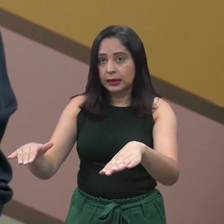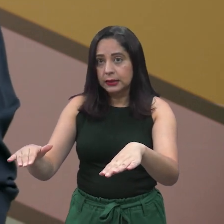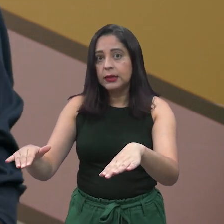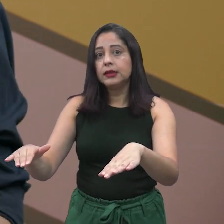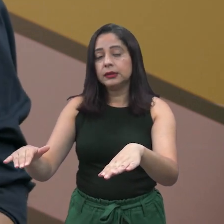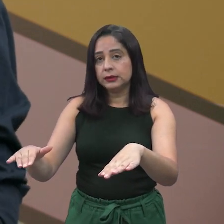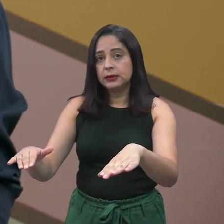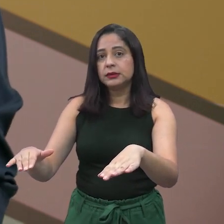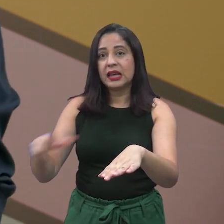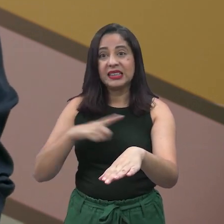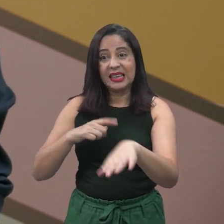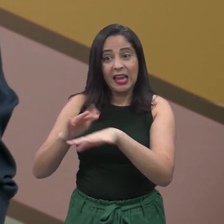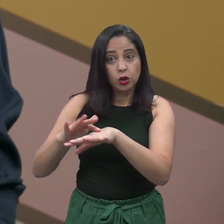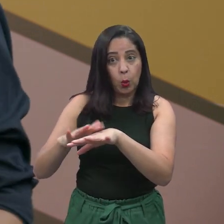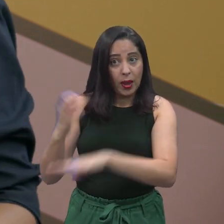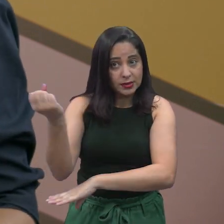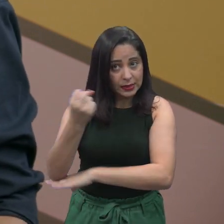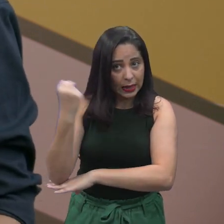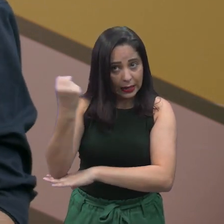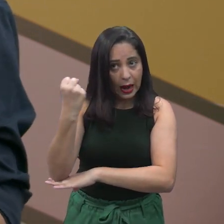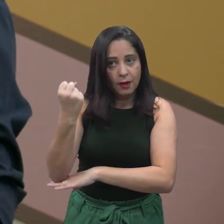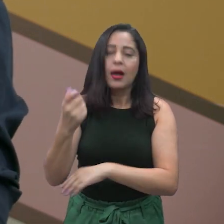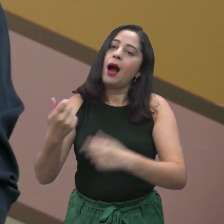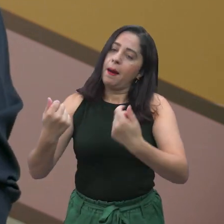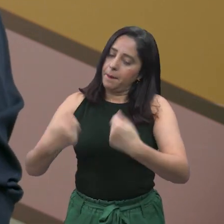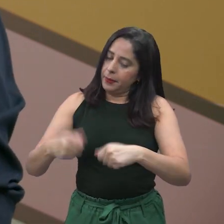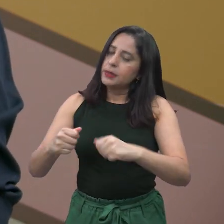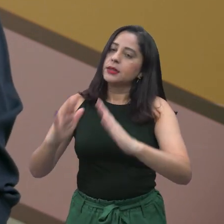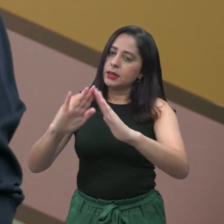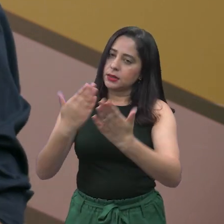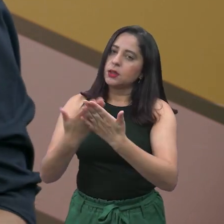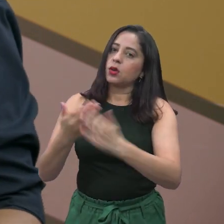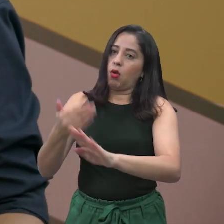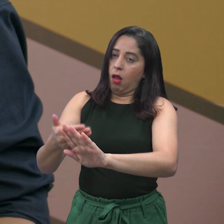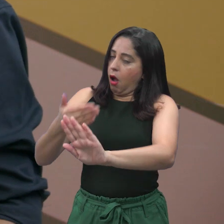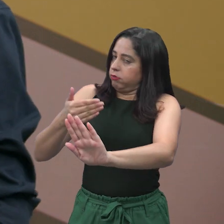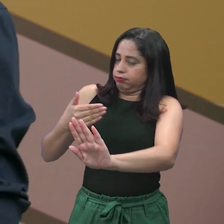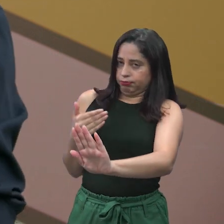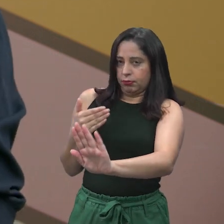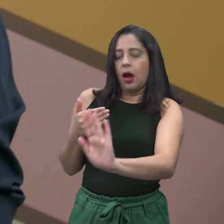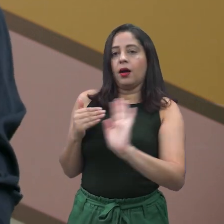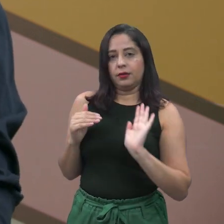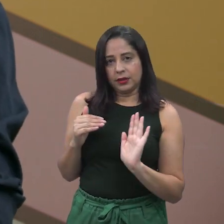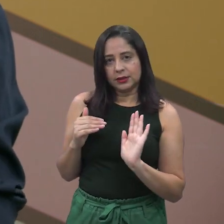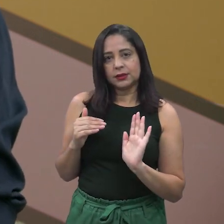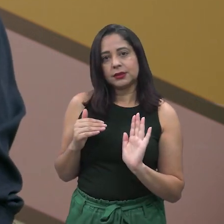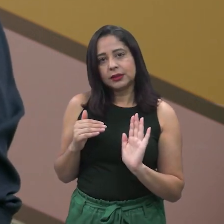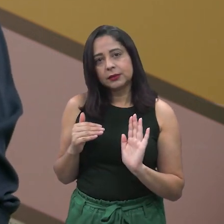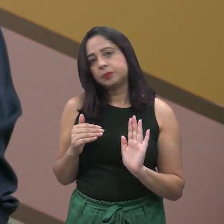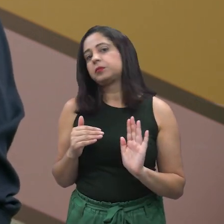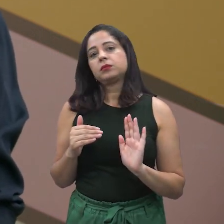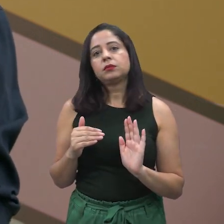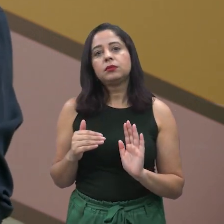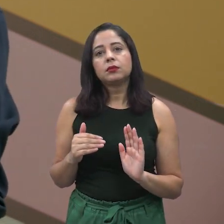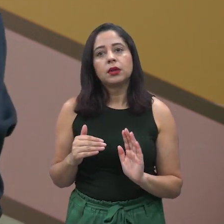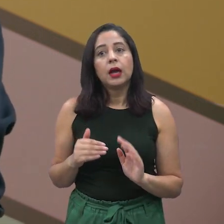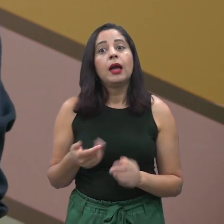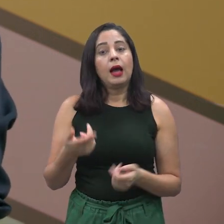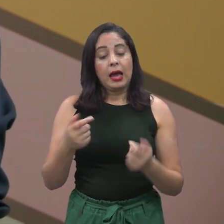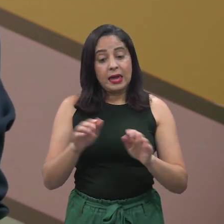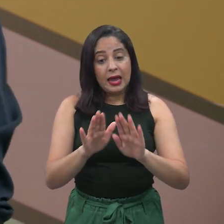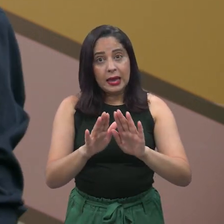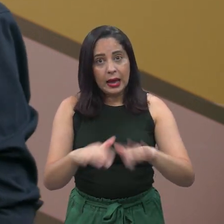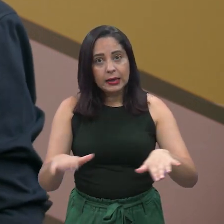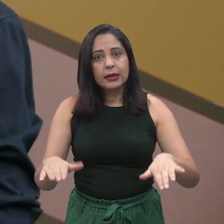muito grande, mas são casos pontuais. Na maioria dos casos, quando a criança já está na escola, a gente tenta mantê-la, pelo menos em condições para conseguir,